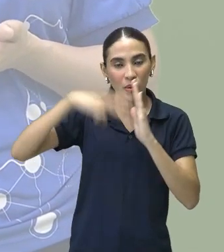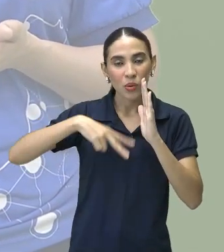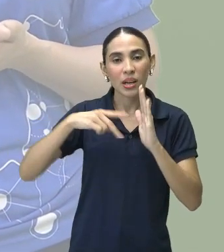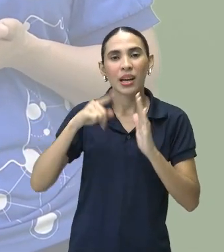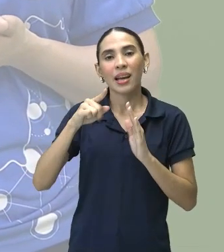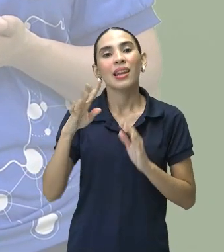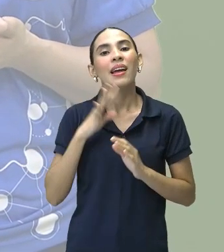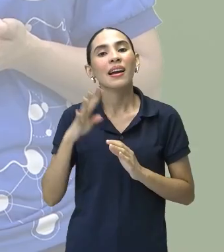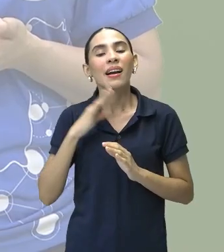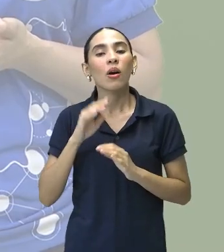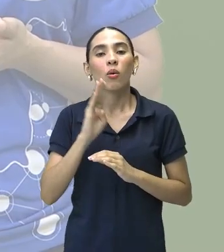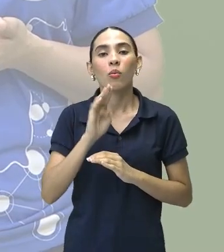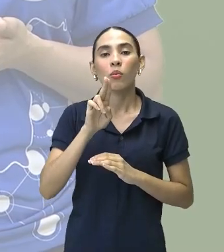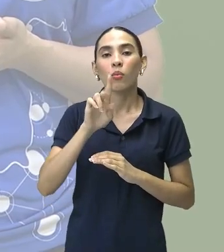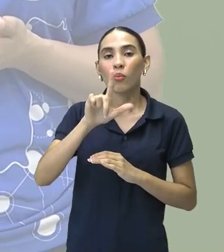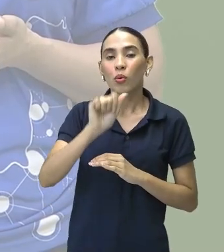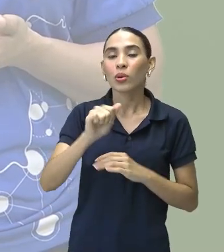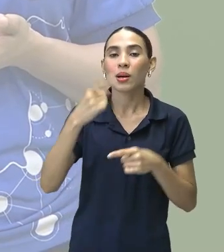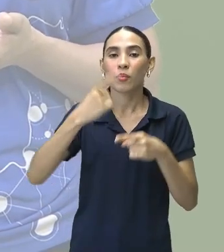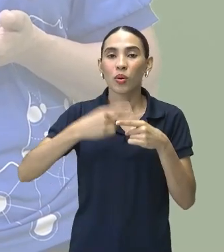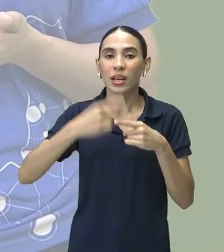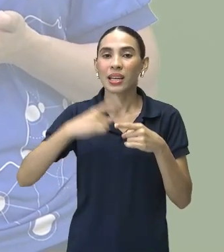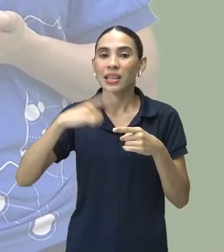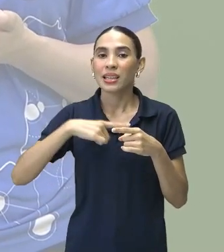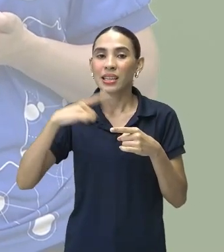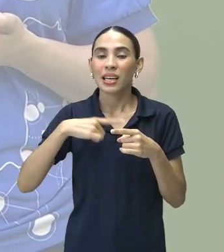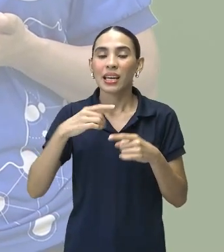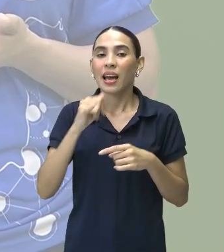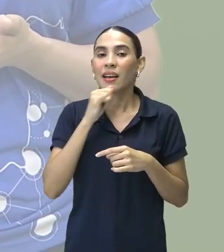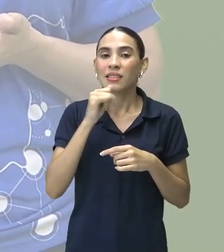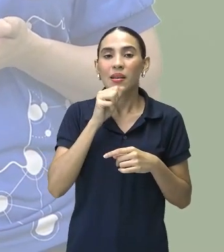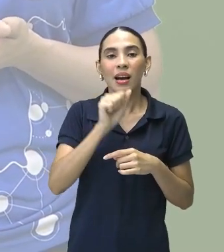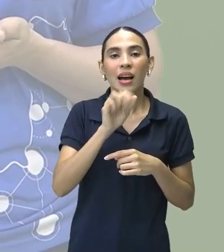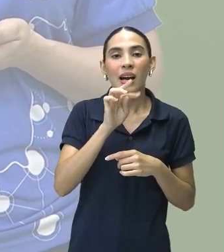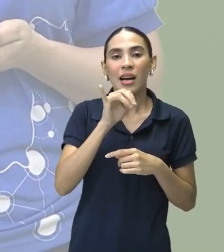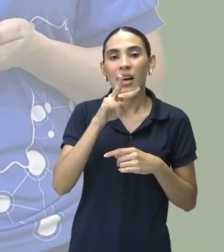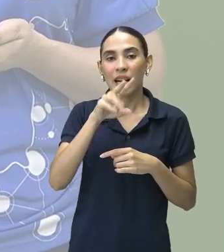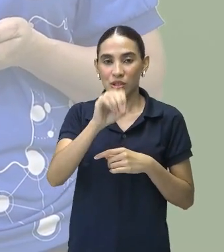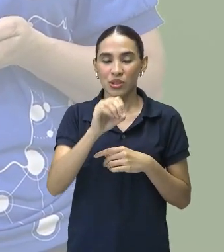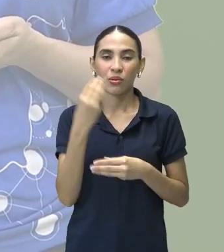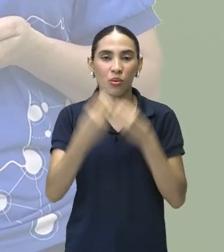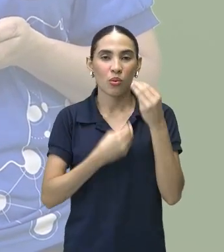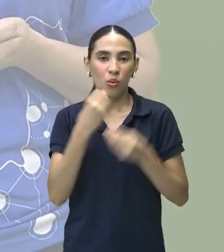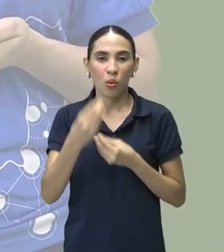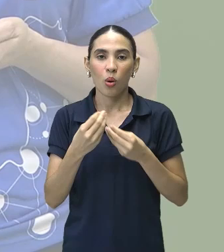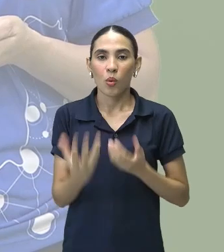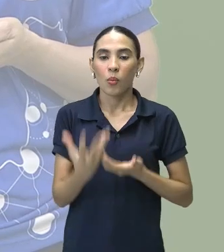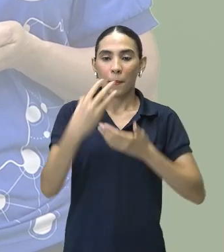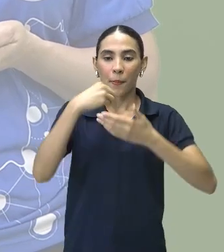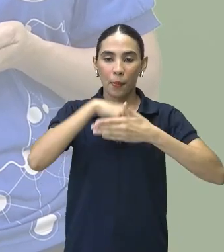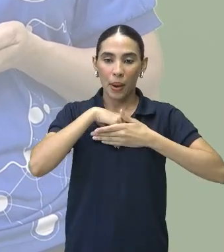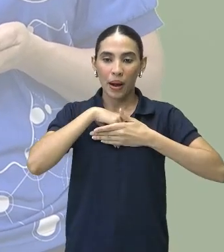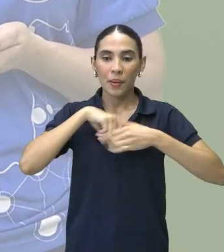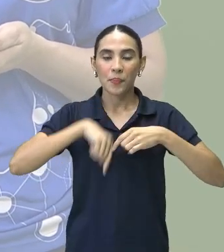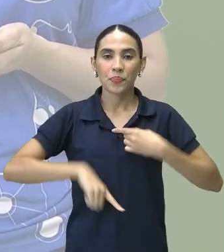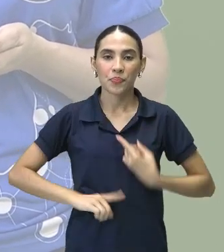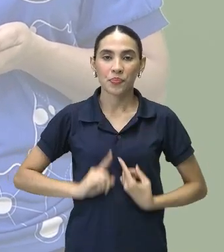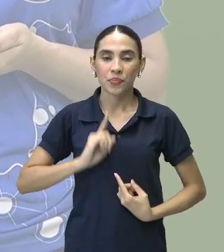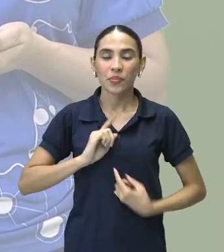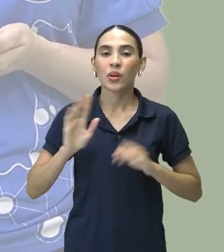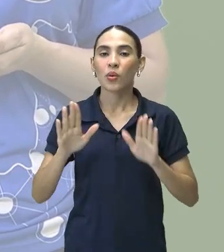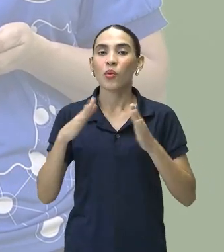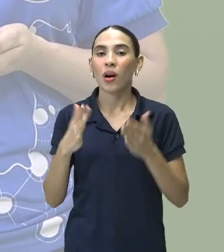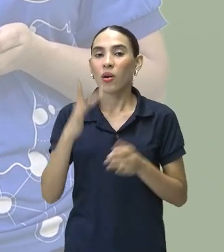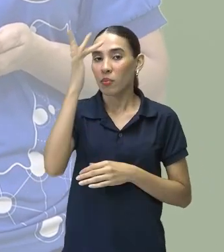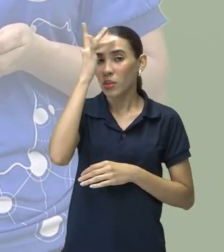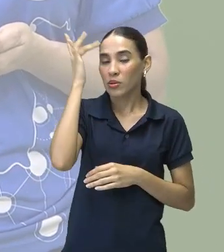É legal a bula porque ela tem aí o princípio ativo, como ele vai funcionar no organismo, quem são os pacientes que